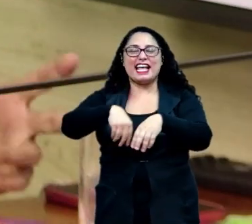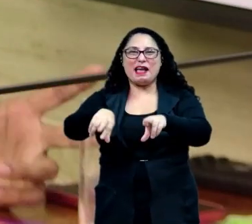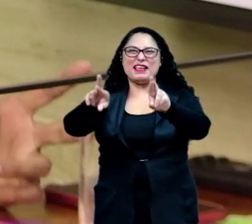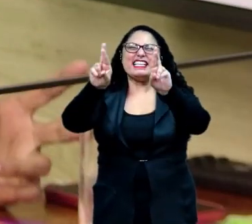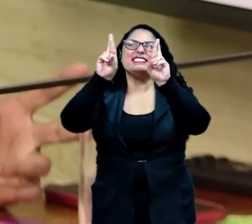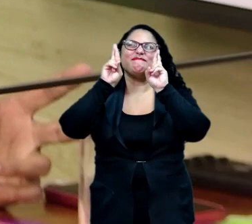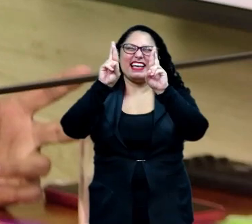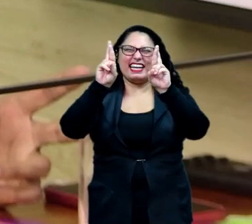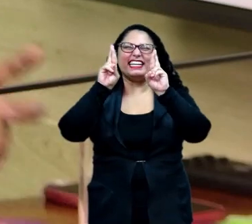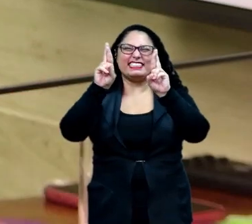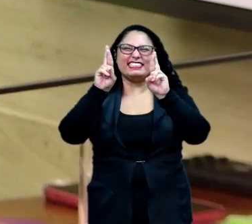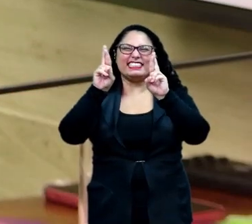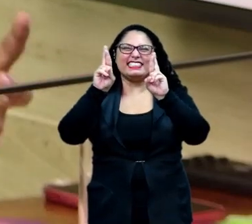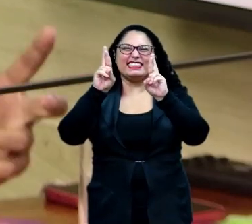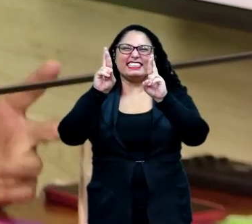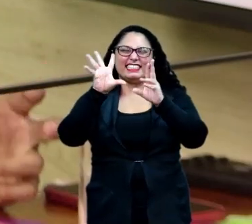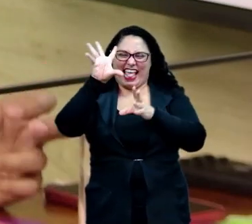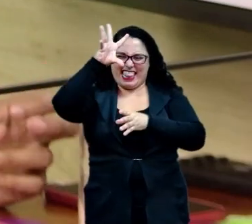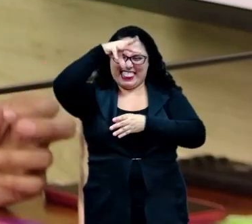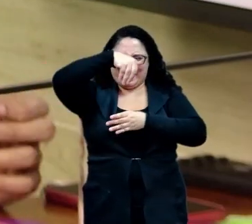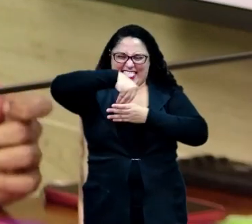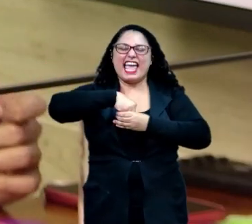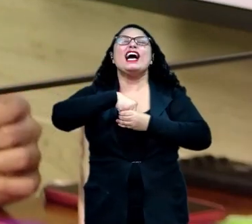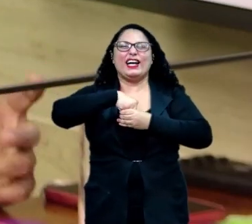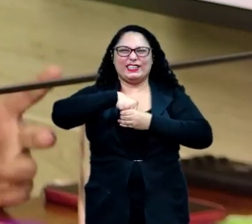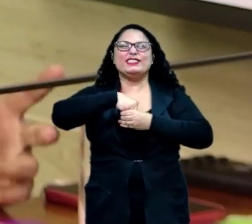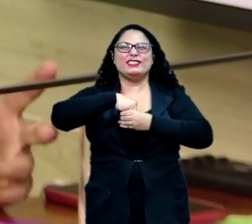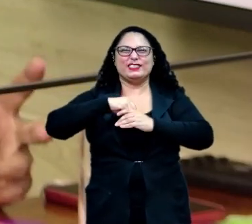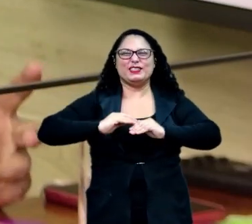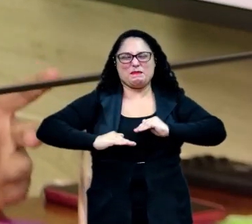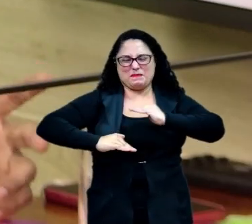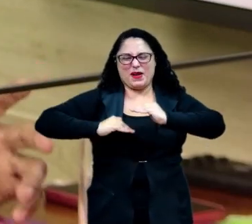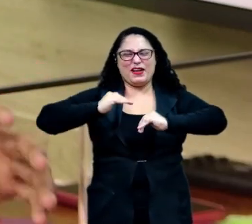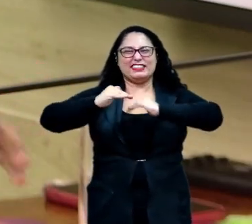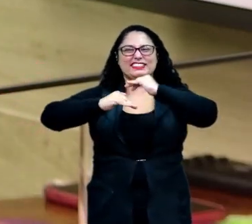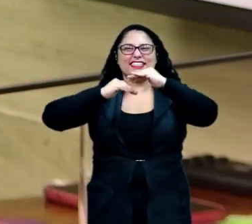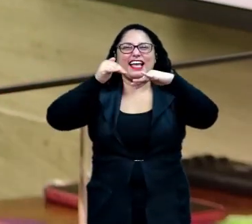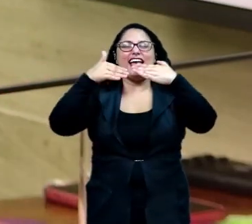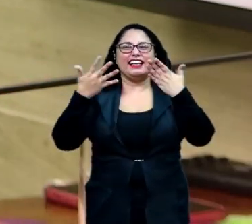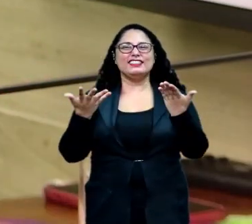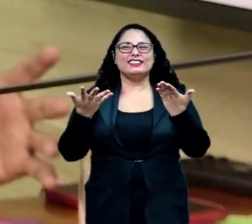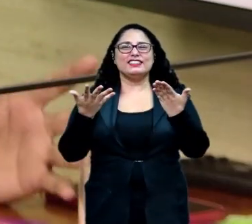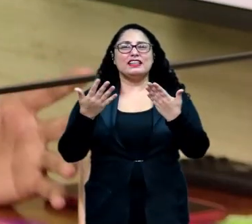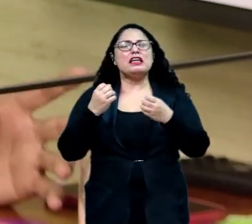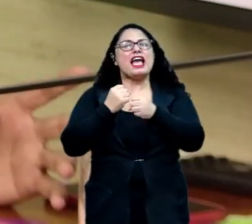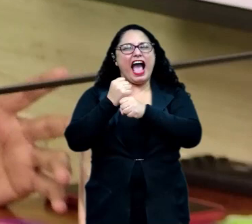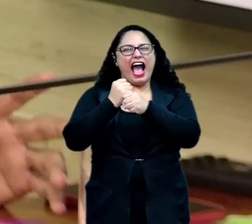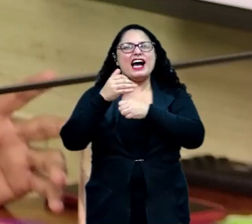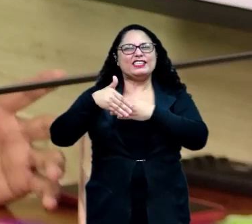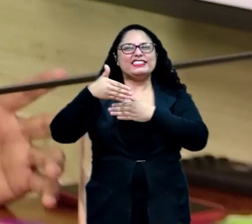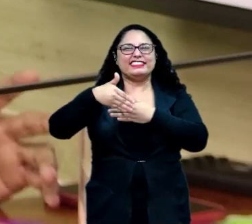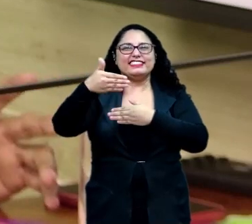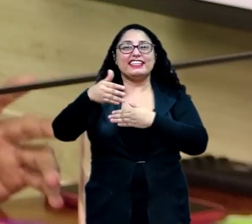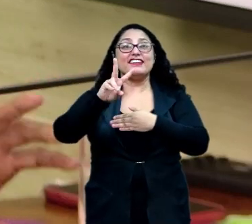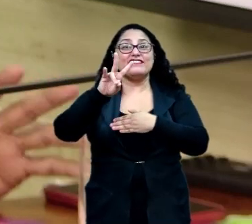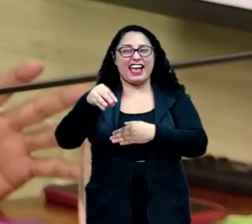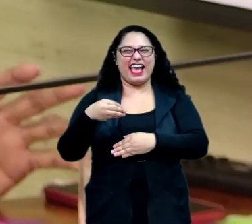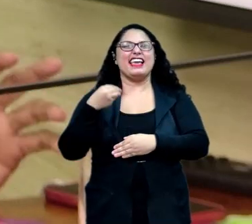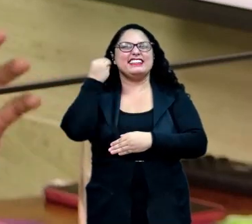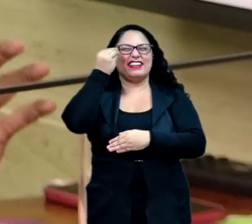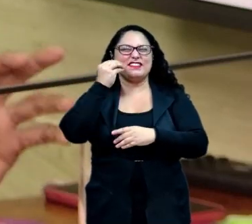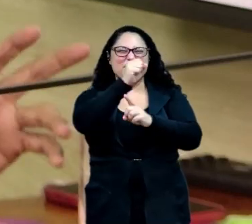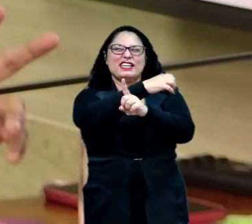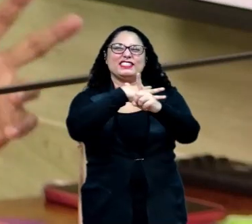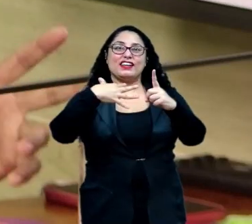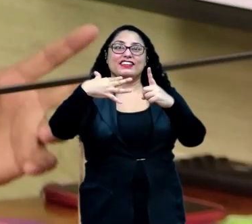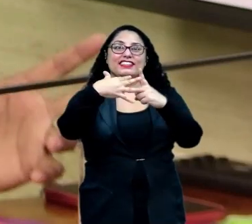esperança está nessa internalização desse processo e daqui a alguns anos a gente vai viver uma